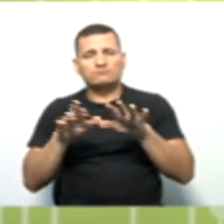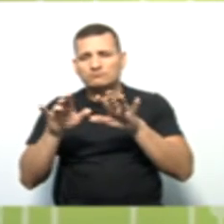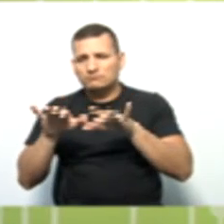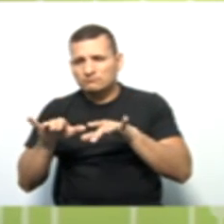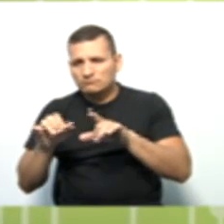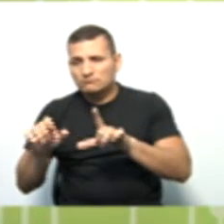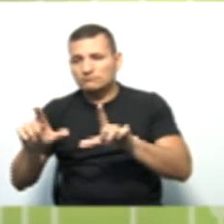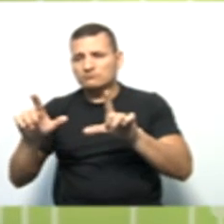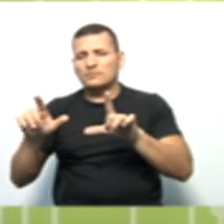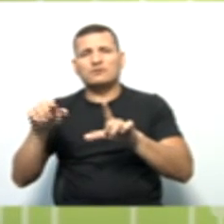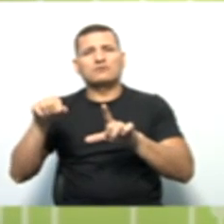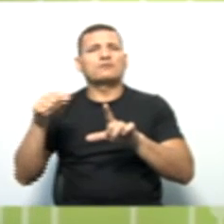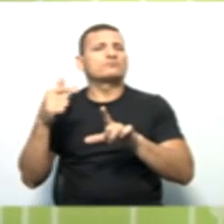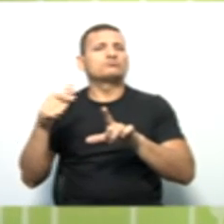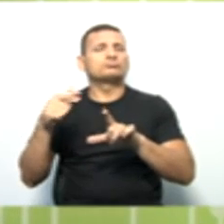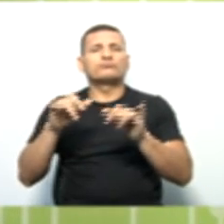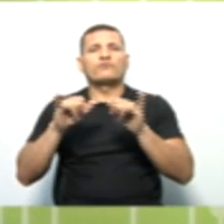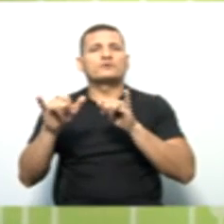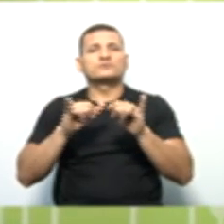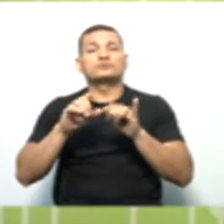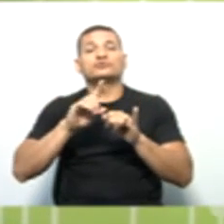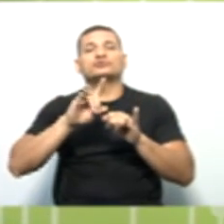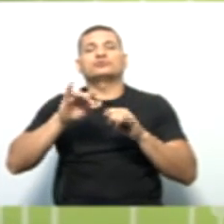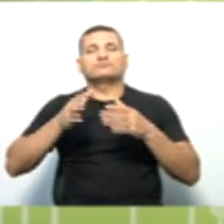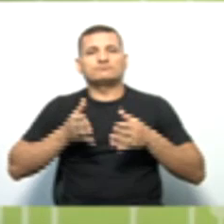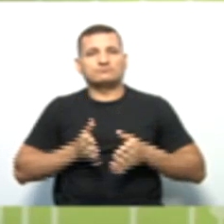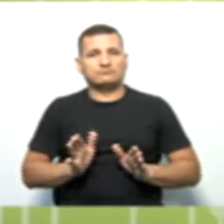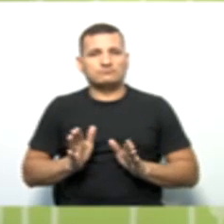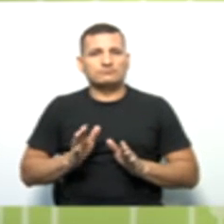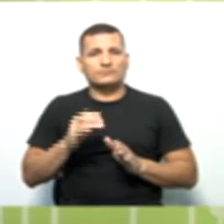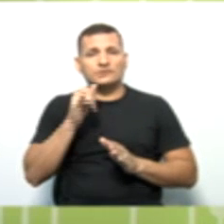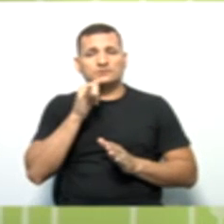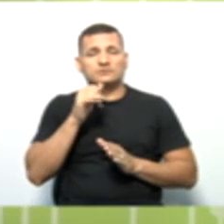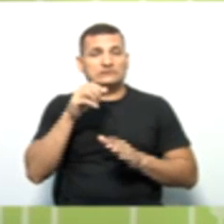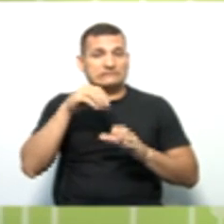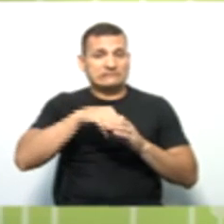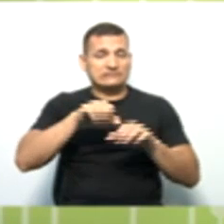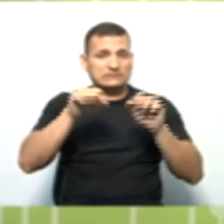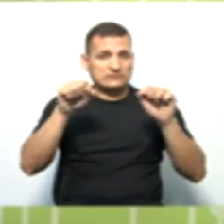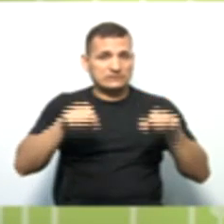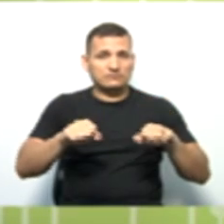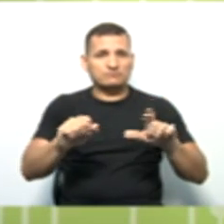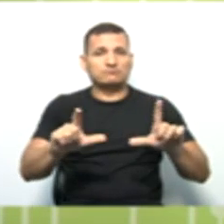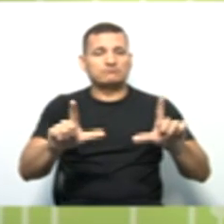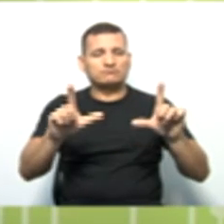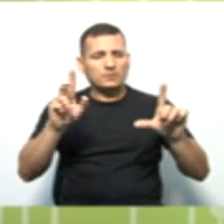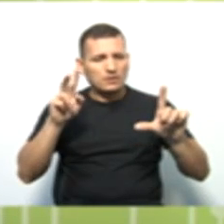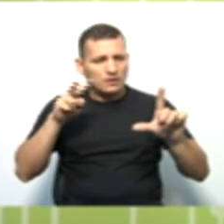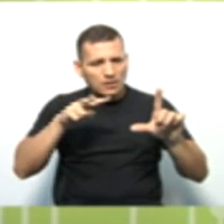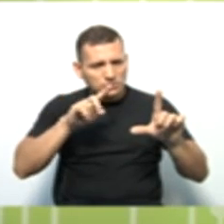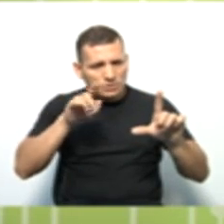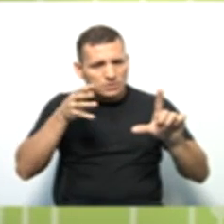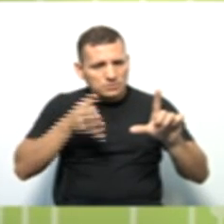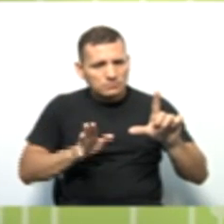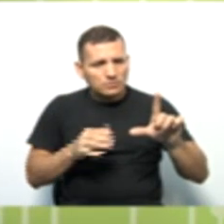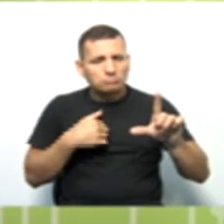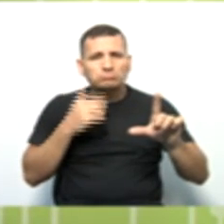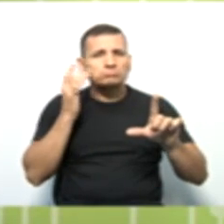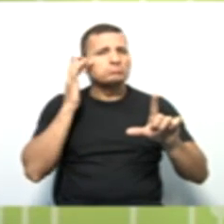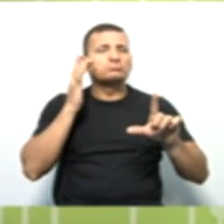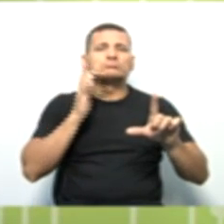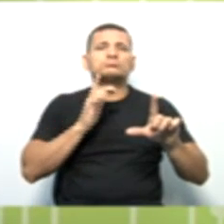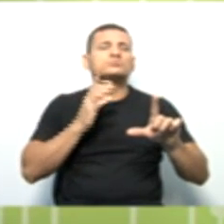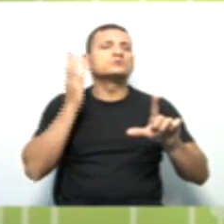não existe a informação lá da data de nascimento. Sem essa informação no sistema, na tela, para mim, eu não consigo saber qual é a idade